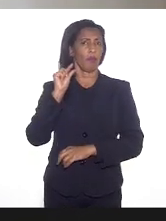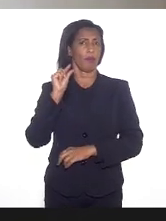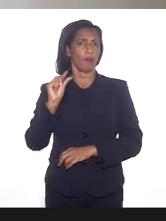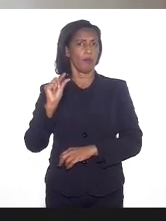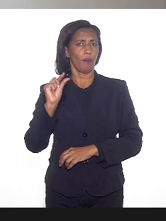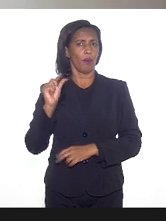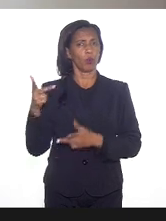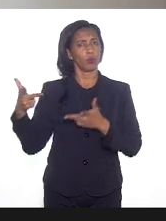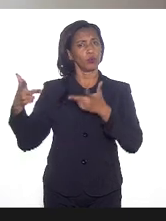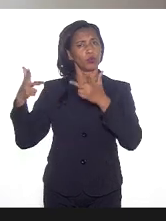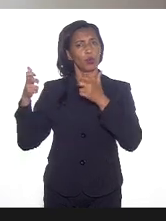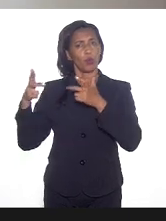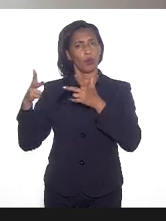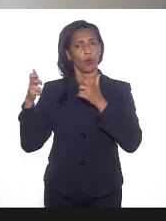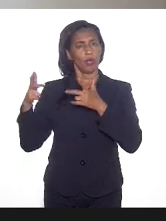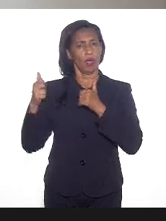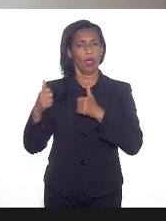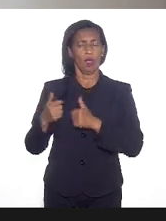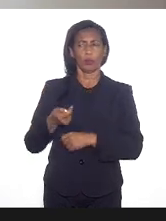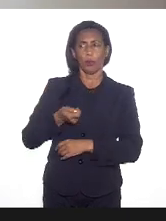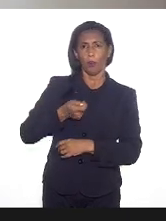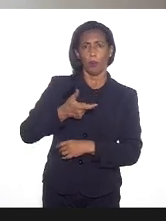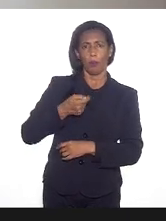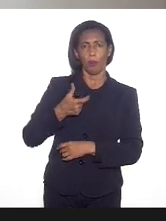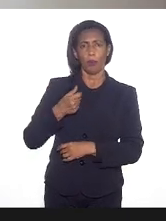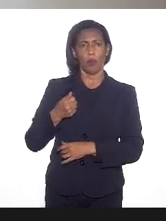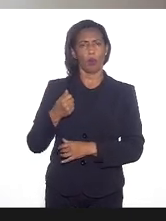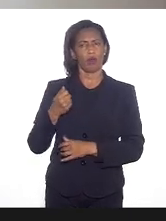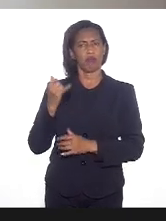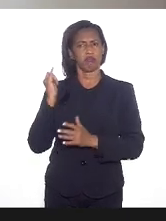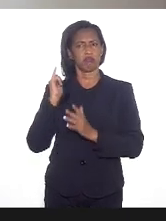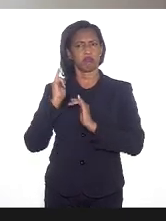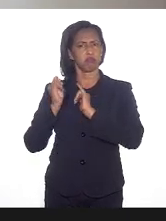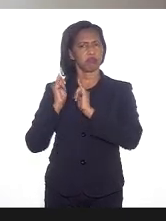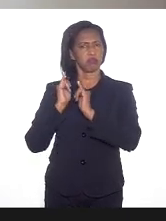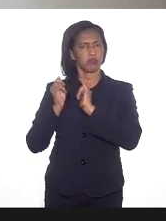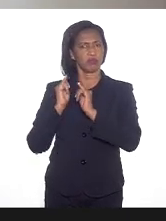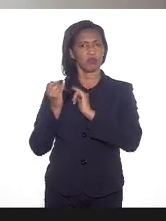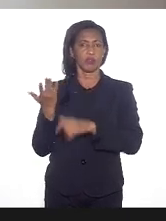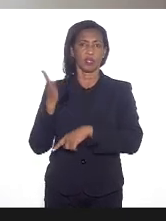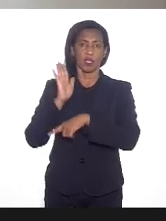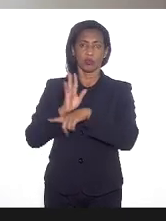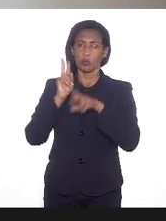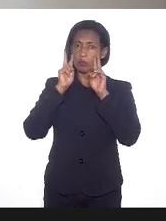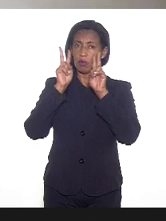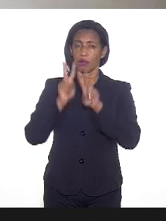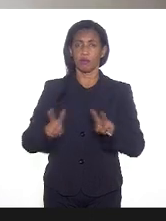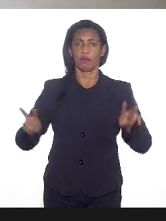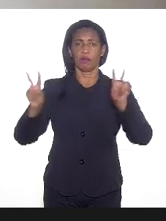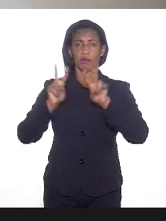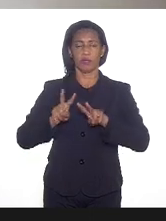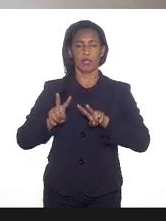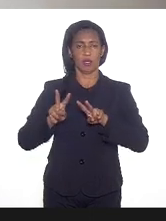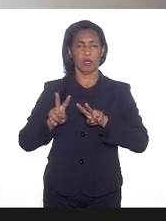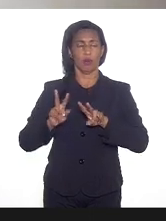com pouca bibliografia, com poucas publicações que de fato contribuam para uma visão mais